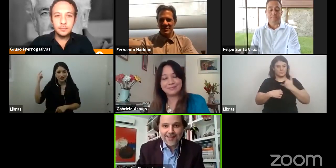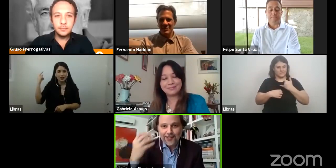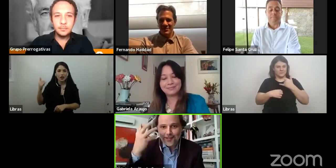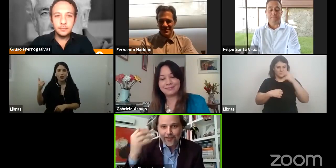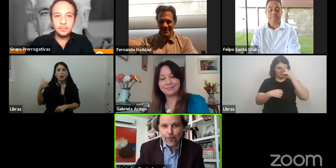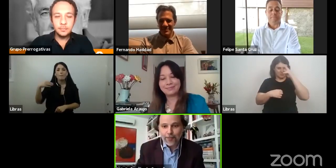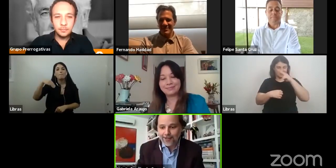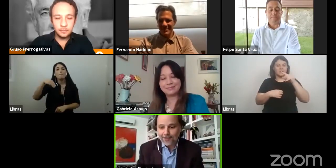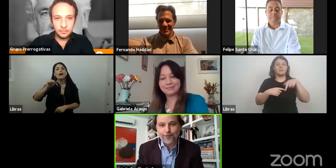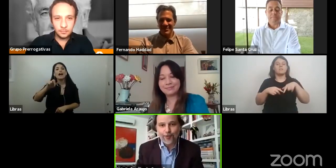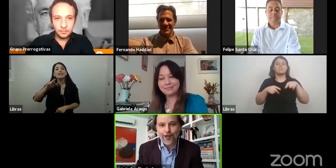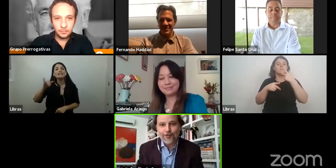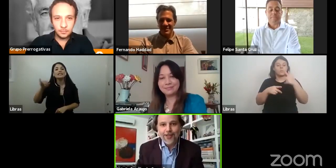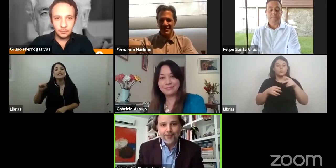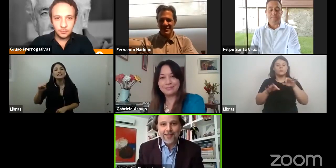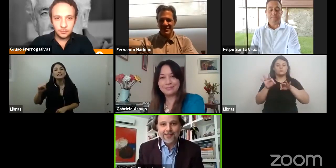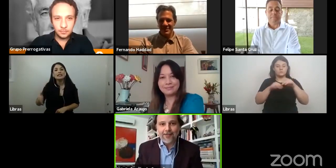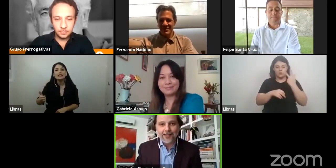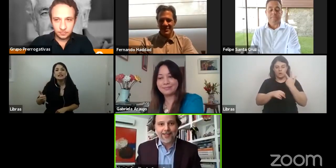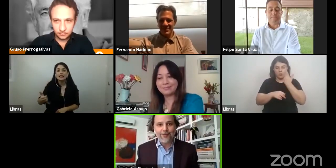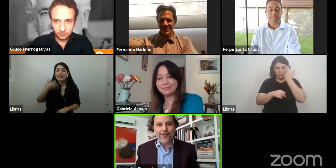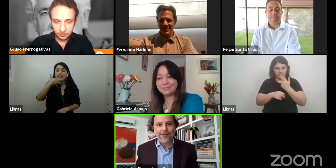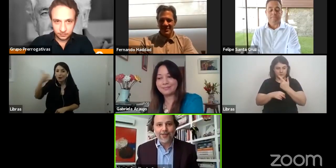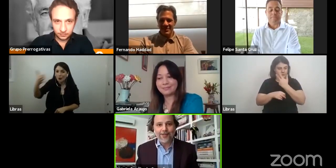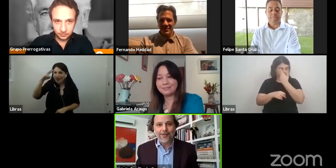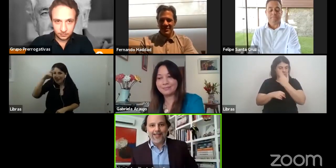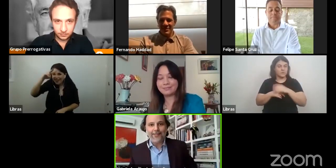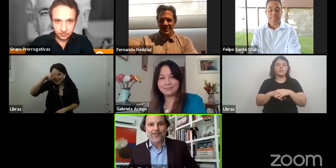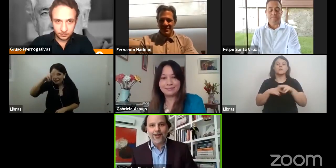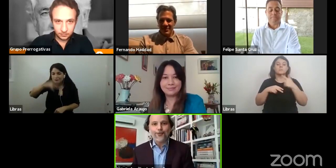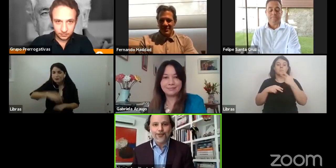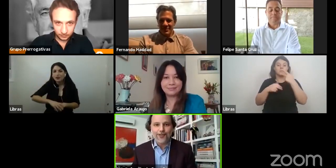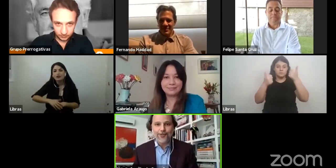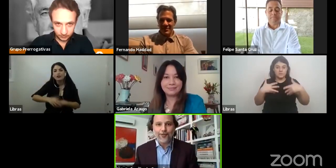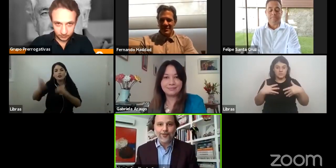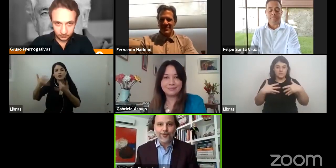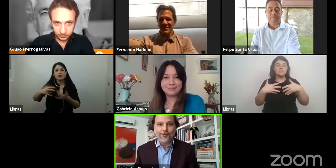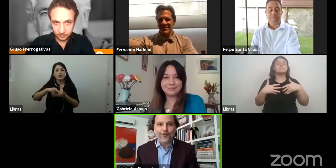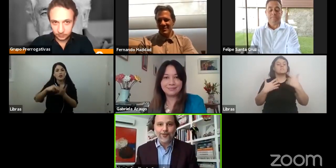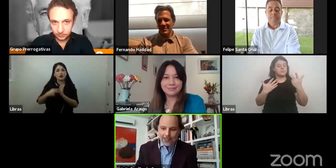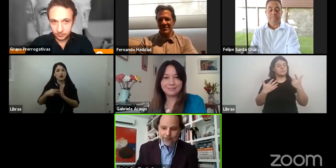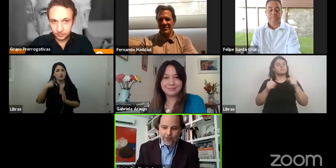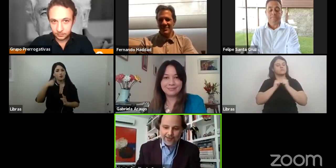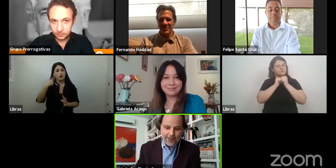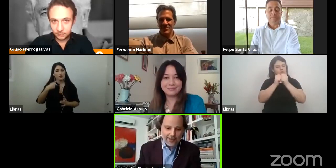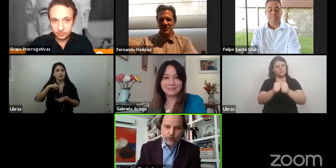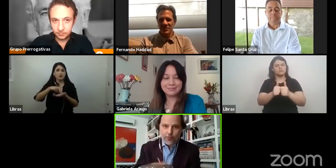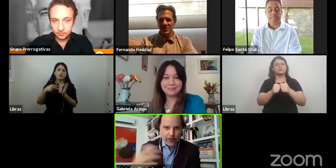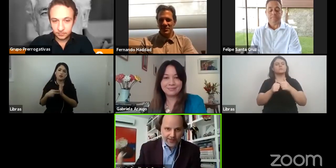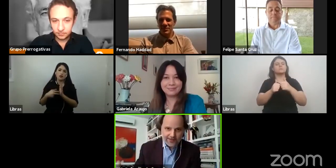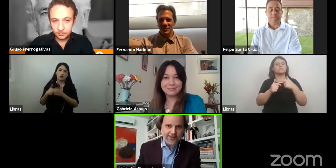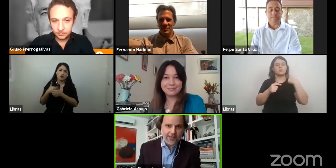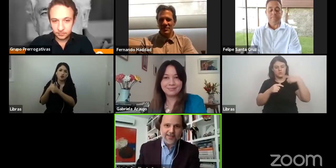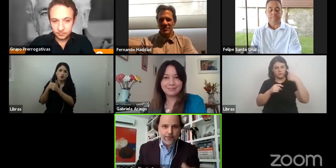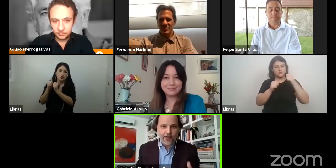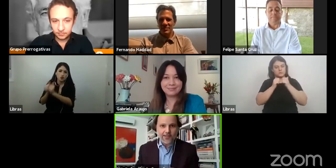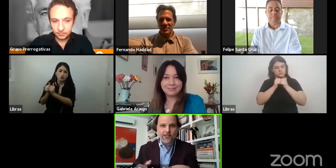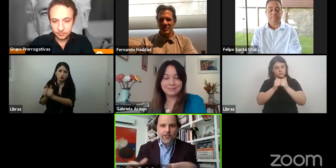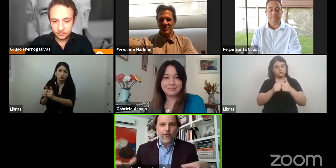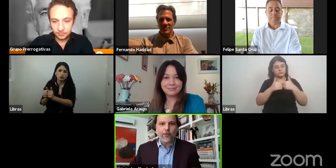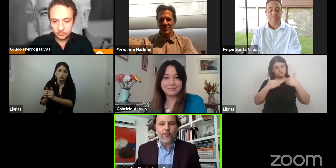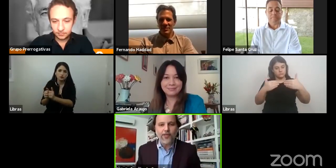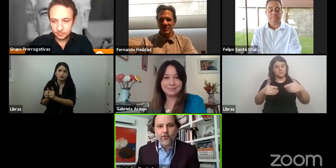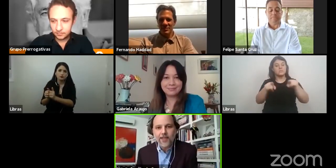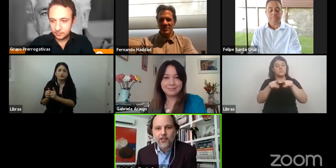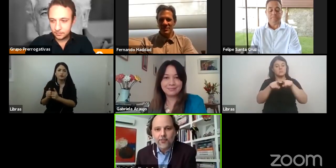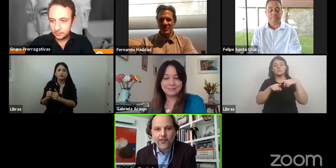grande Maris, que tinha feito uma operação nos olhos, mas que estava dizendo que a advocacia ia marchar contigo, inclusive a advocacia não só progressista, mas a advocacia que